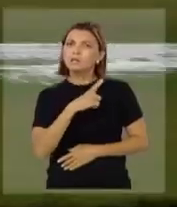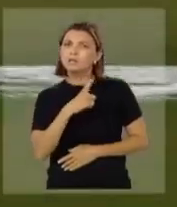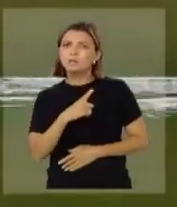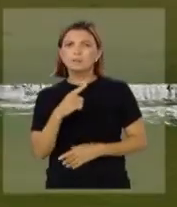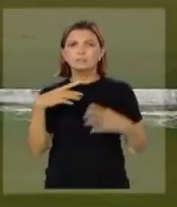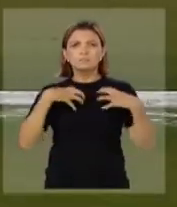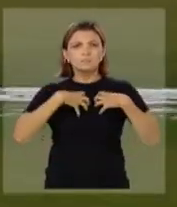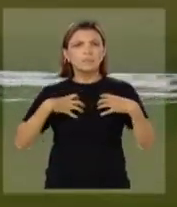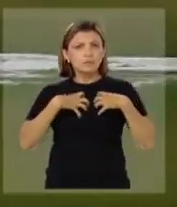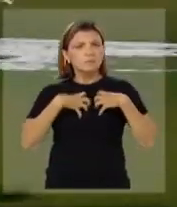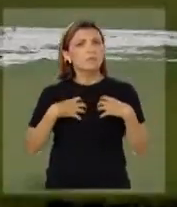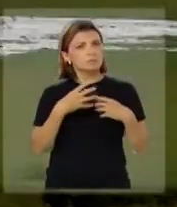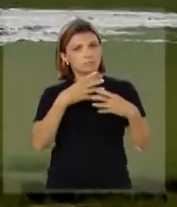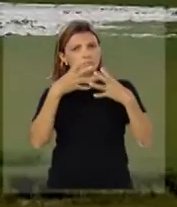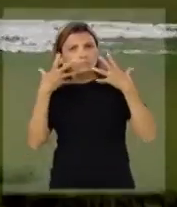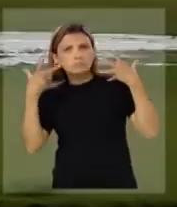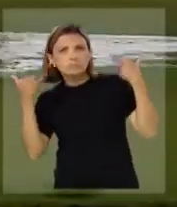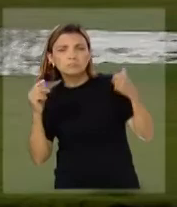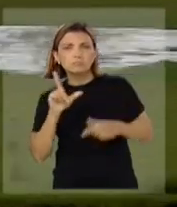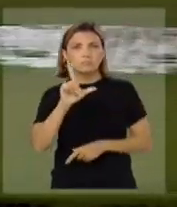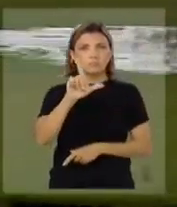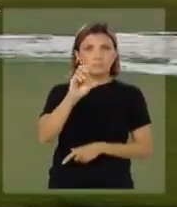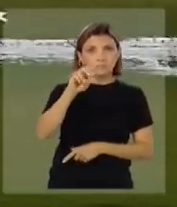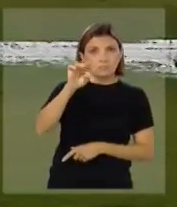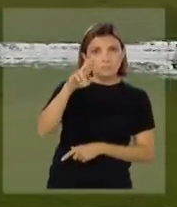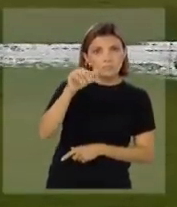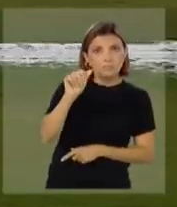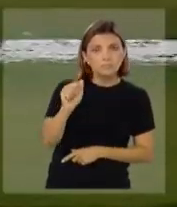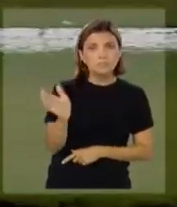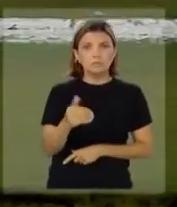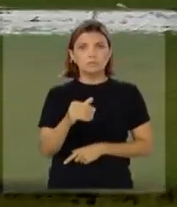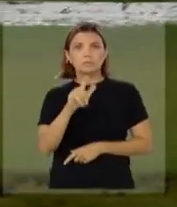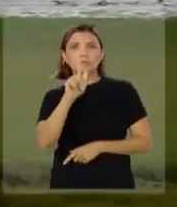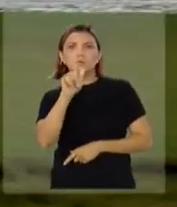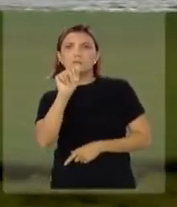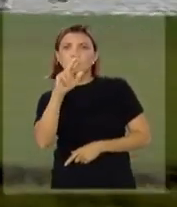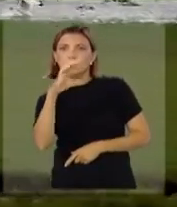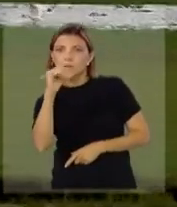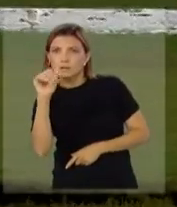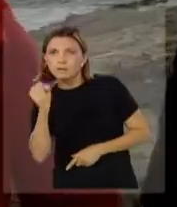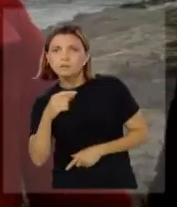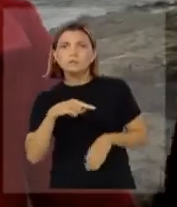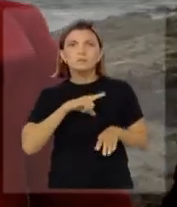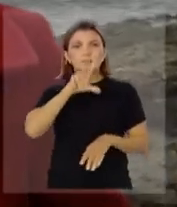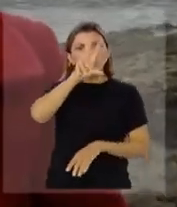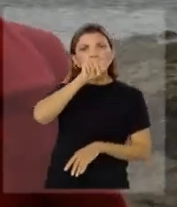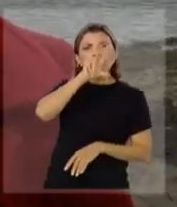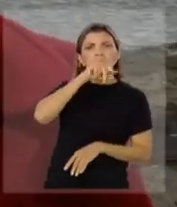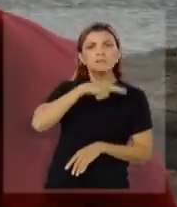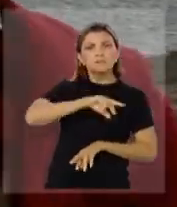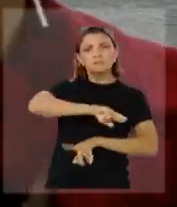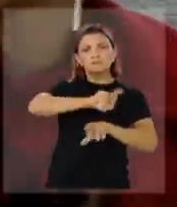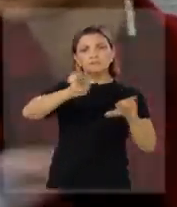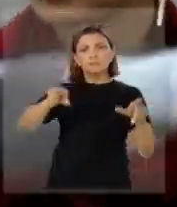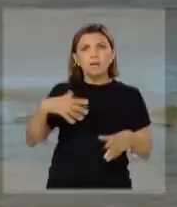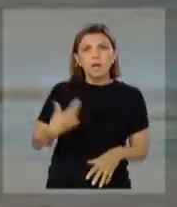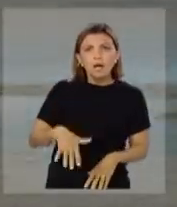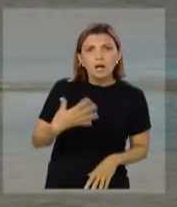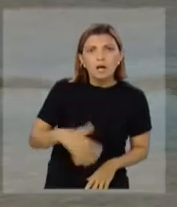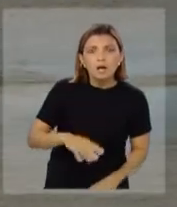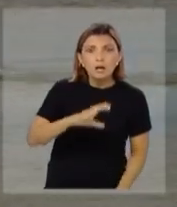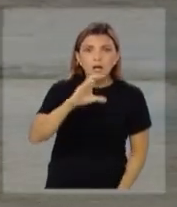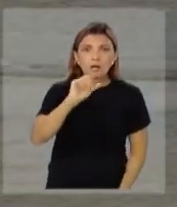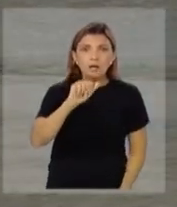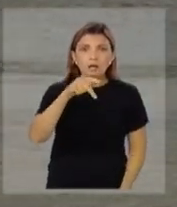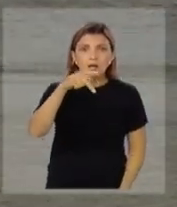habitat ideal para os animais. Aqui nós temos as lontras, as garças, os marrecos e também o ratão do banhado. Nossa, olha,